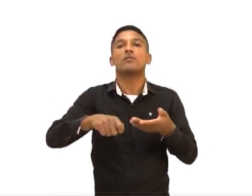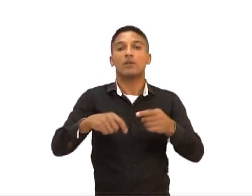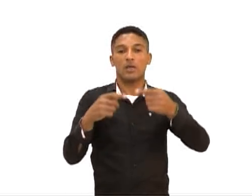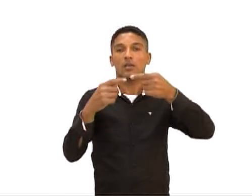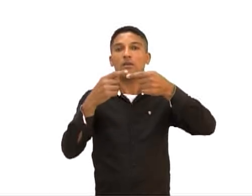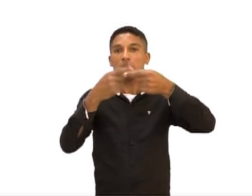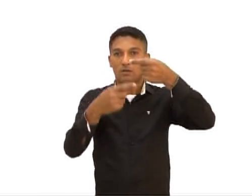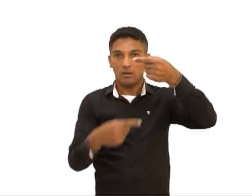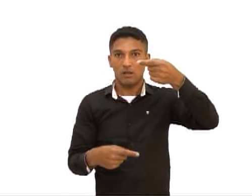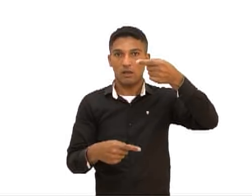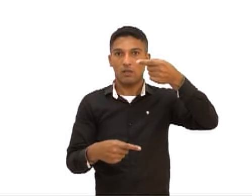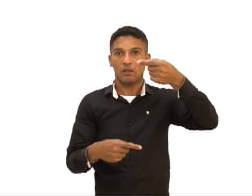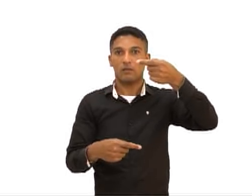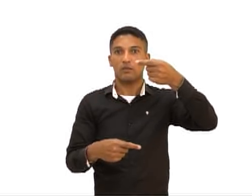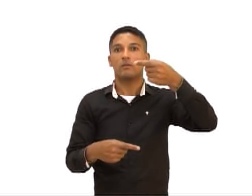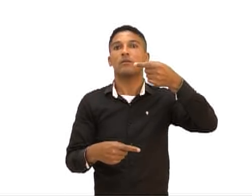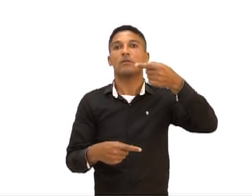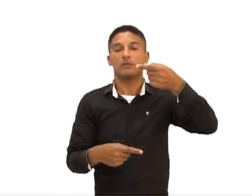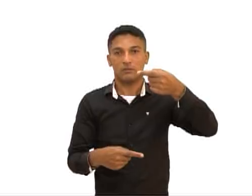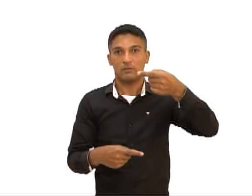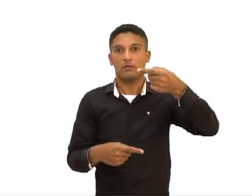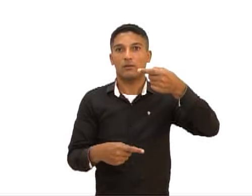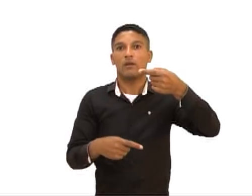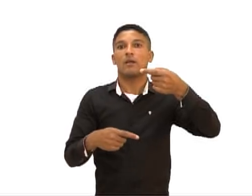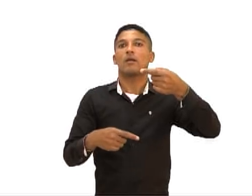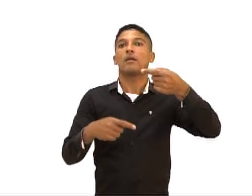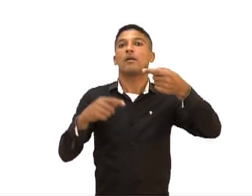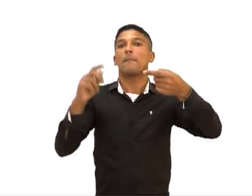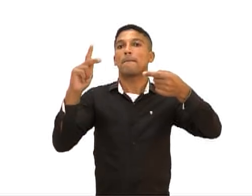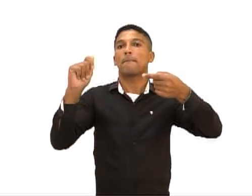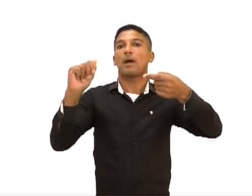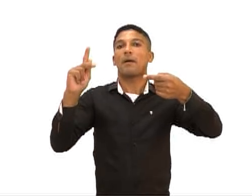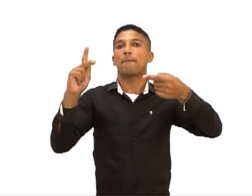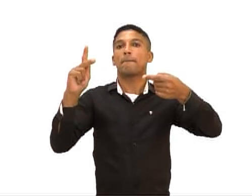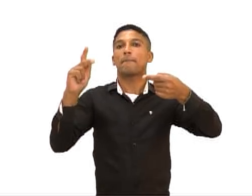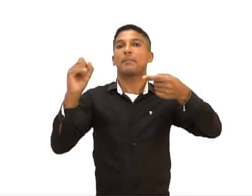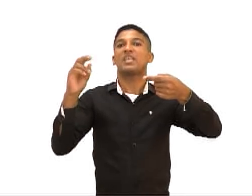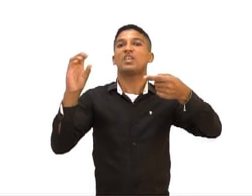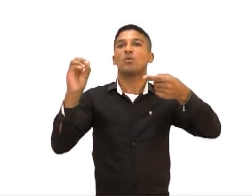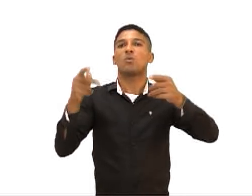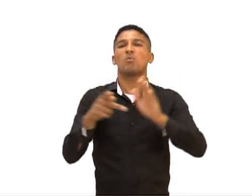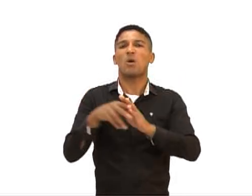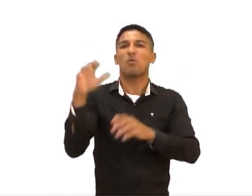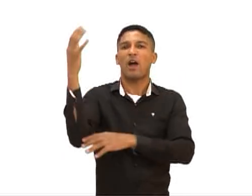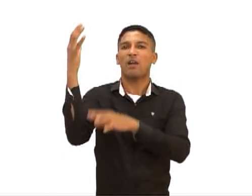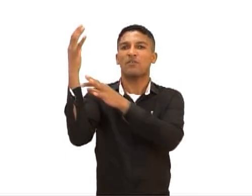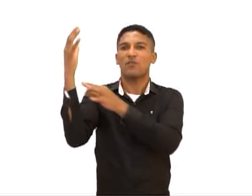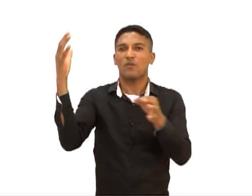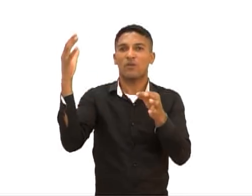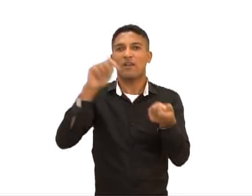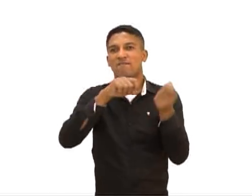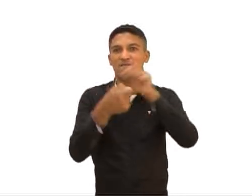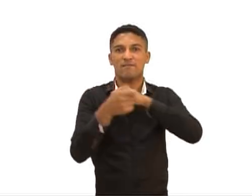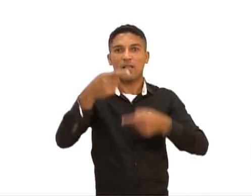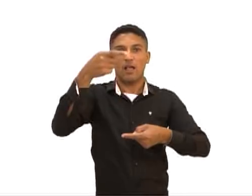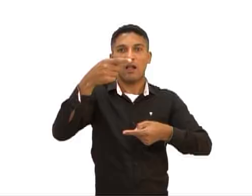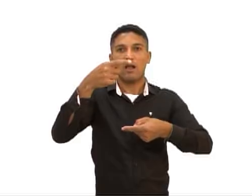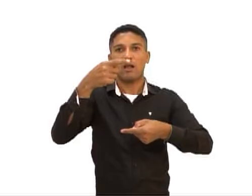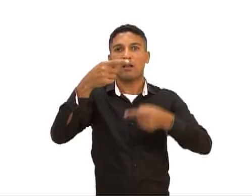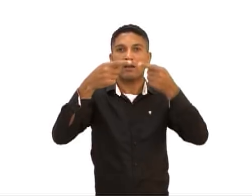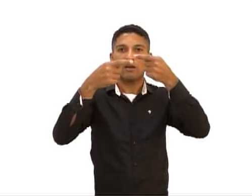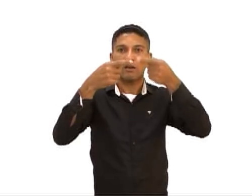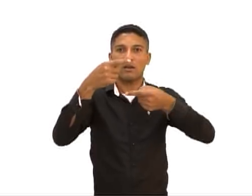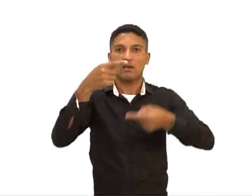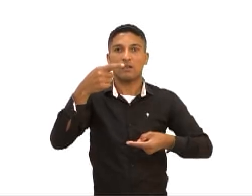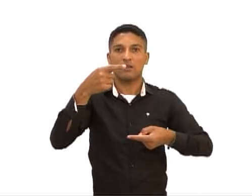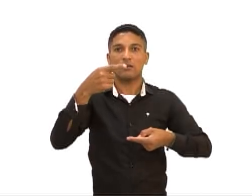papiro. O pergaminho era feito com peles de animais, ovelha, cordeiro, carneiro, cabra.